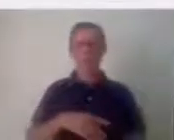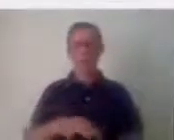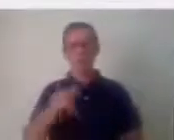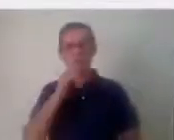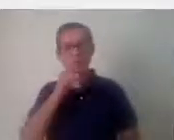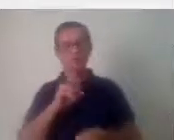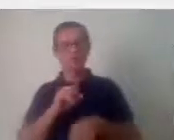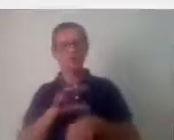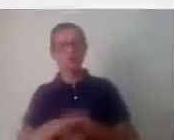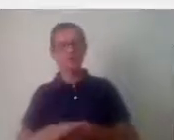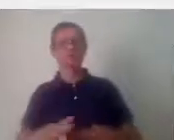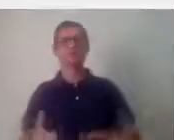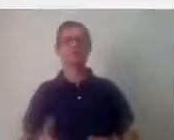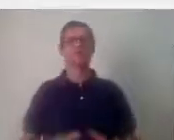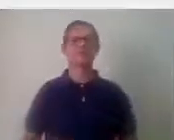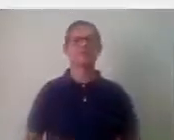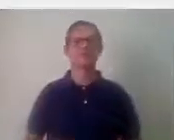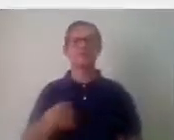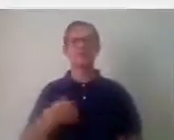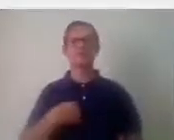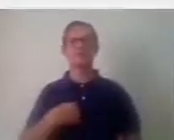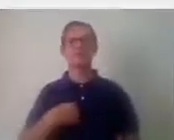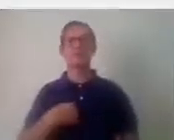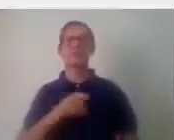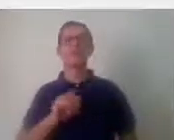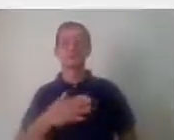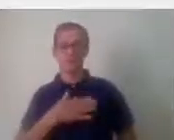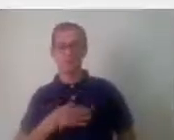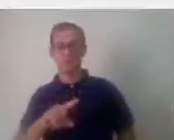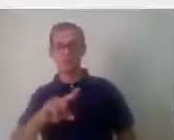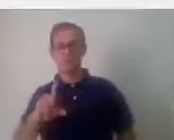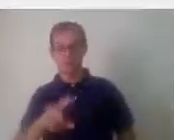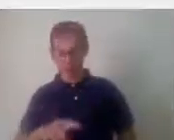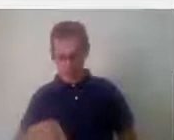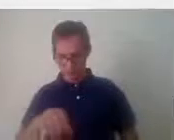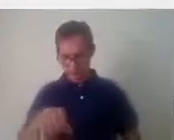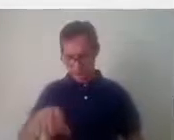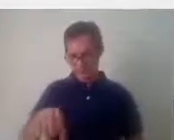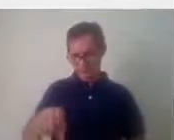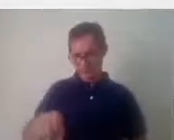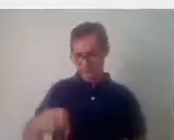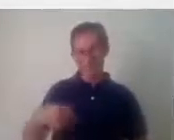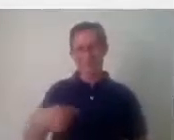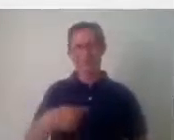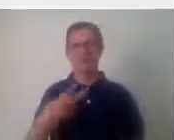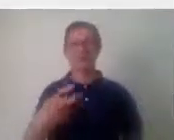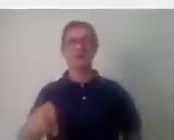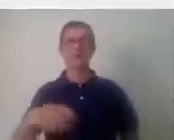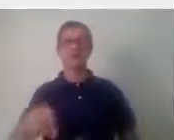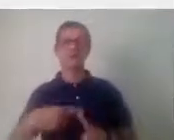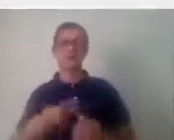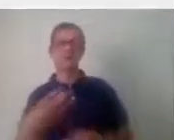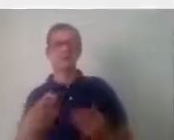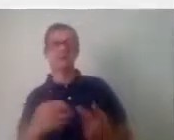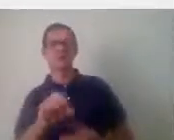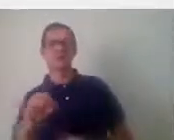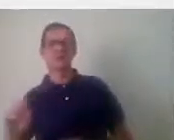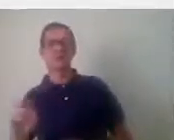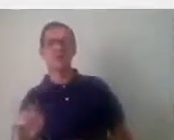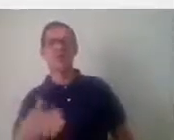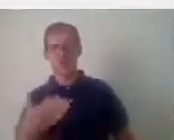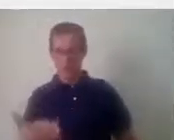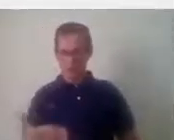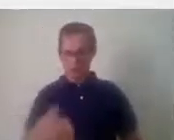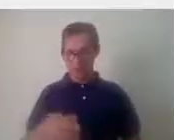Acompanhe. Ó, eu sei que a minha derivada em relação a x é menos 2x mais 3 igual a zero.